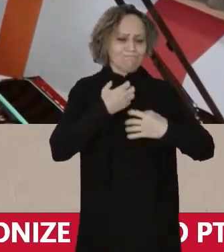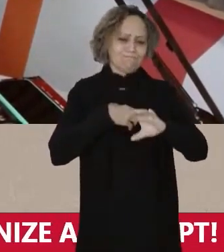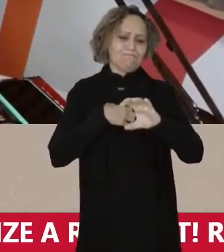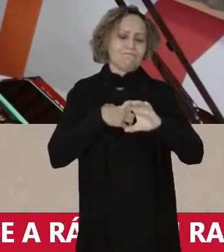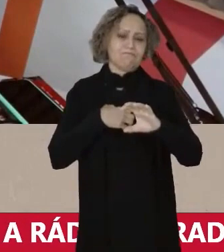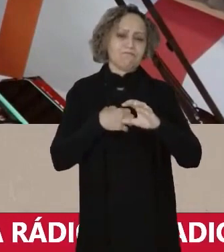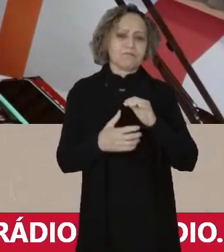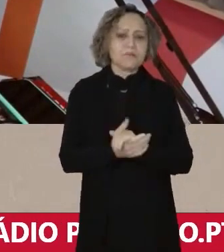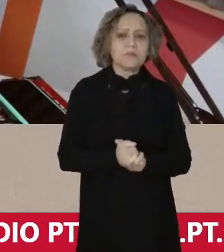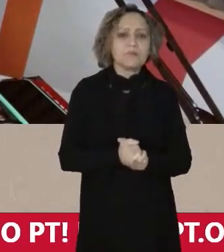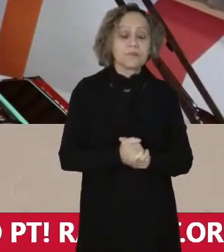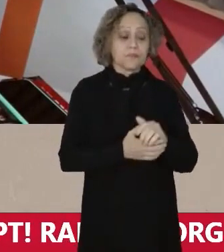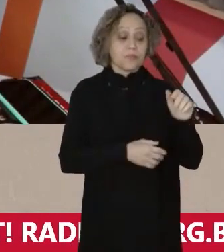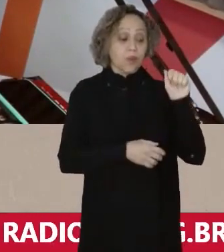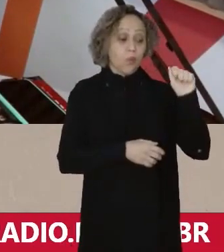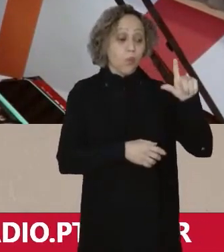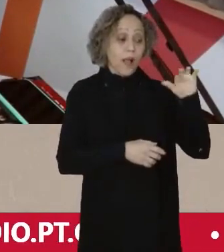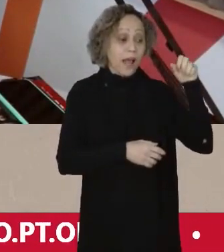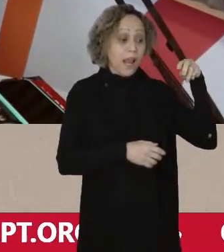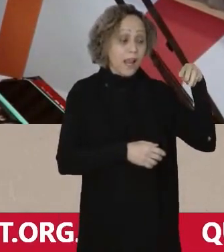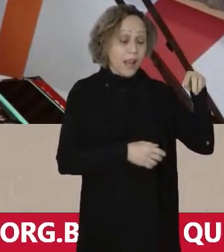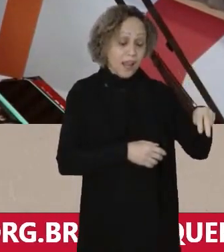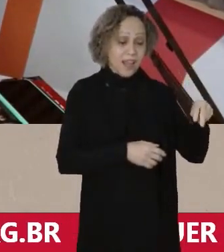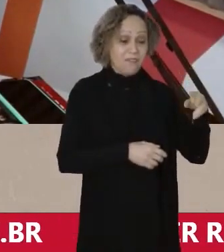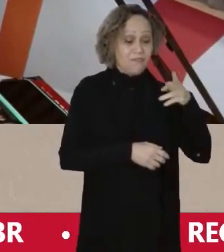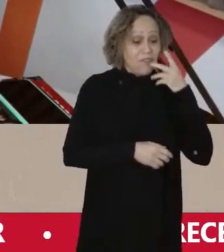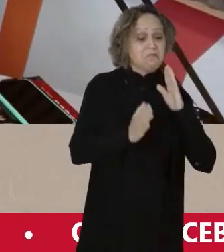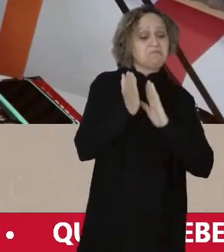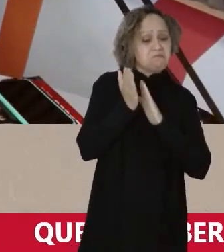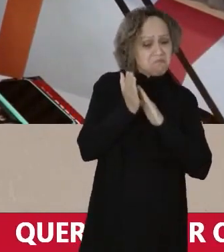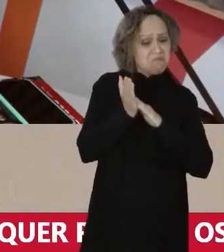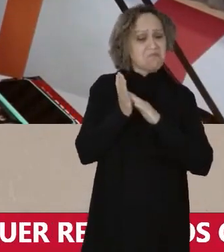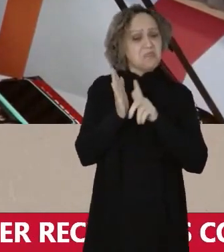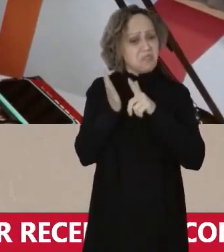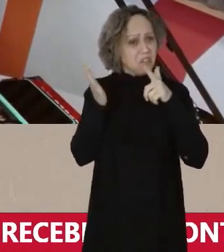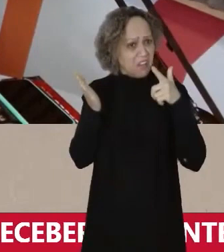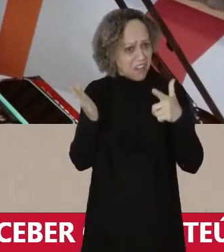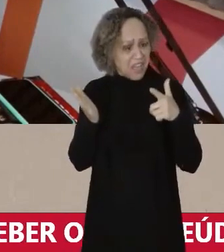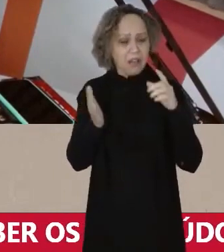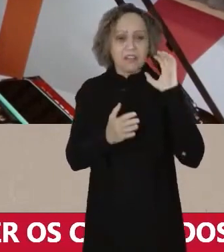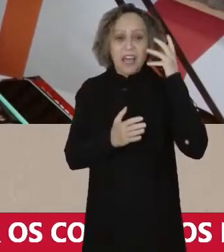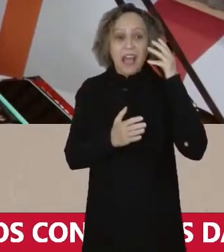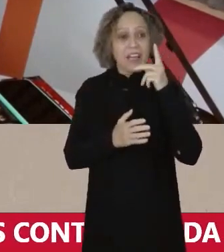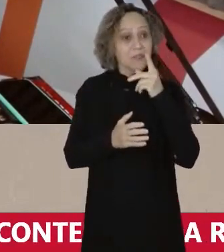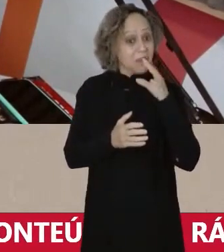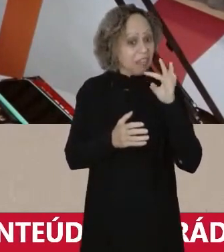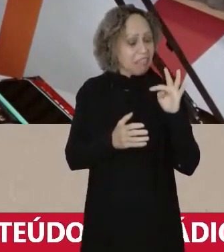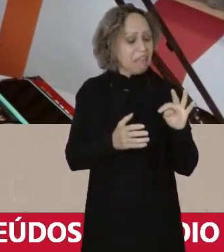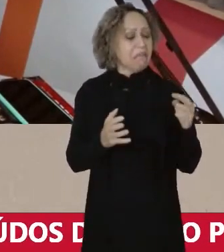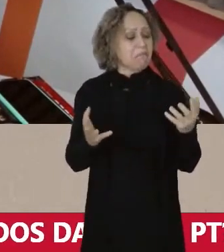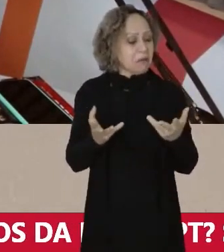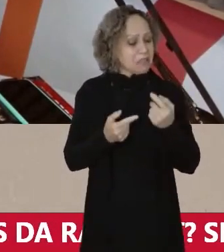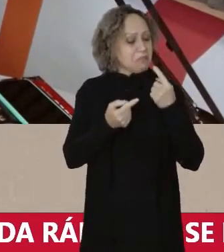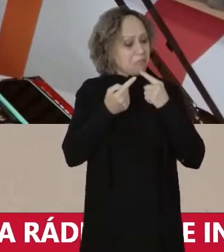claro. O Alan Patrick também... Olha aí, elogiando o Jornal da Rádio PT, cada dia mais inteligente e engrandecedor, a gente fica muito